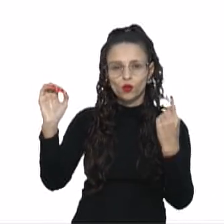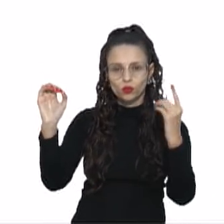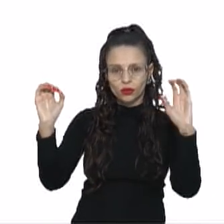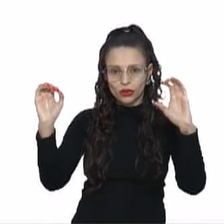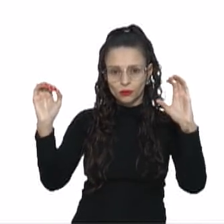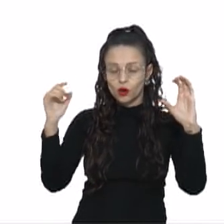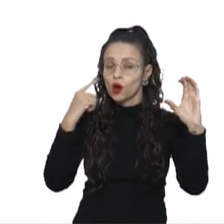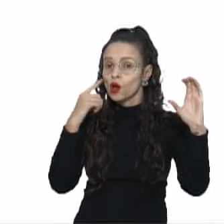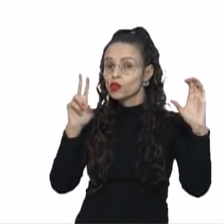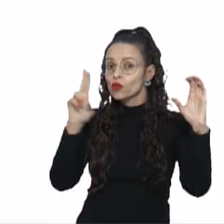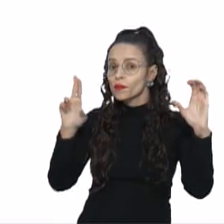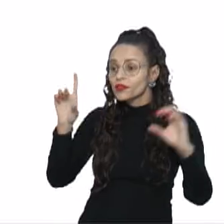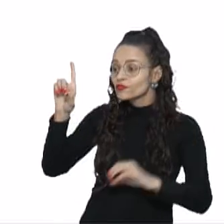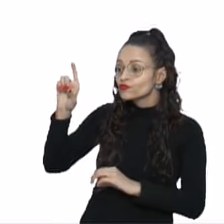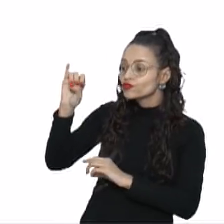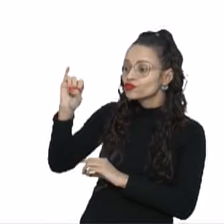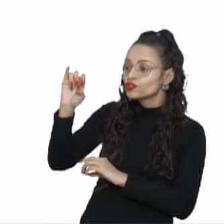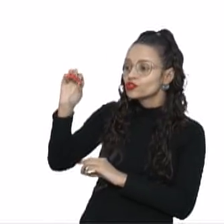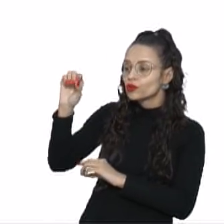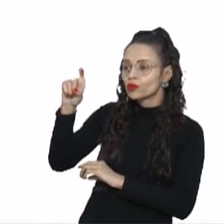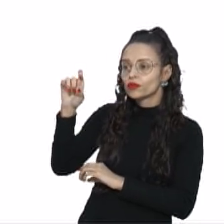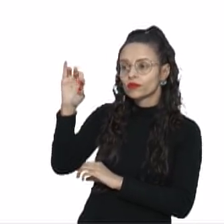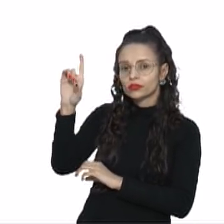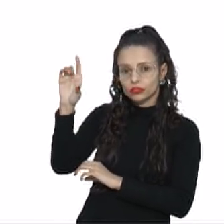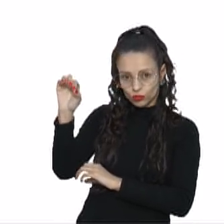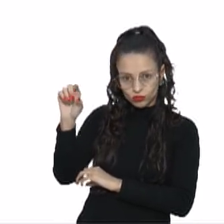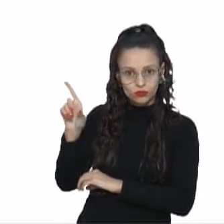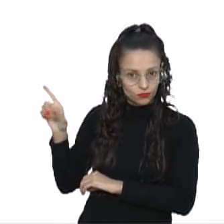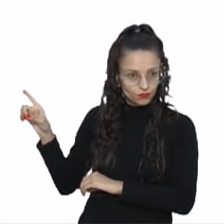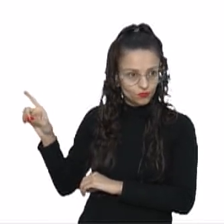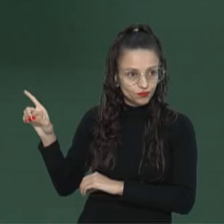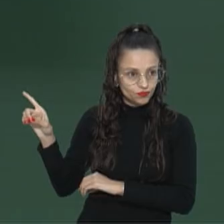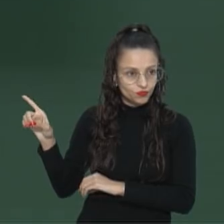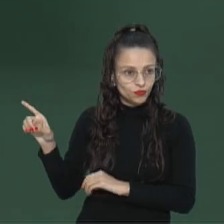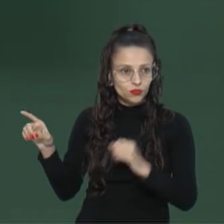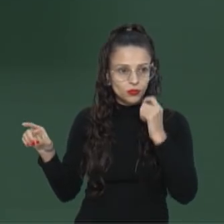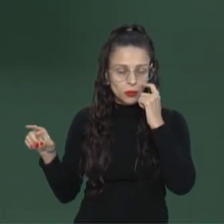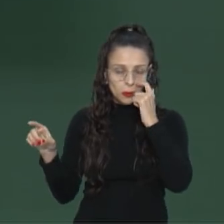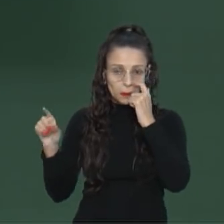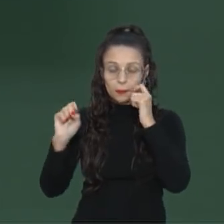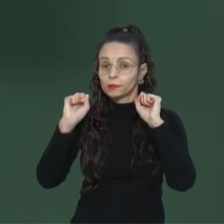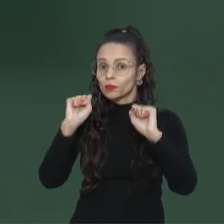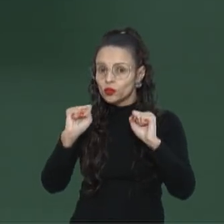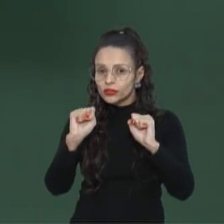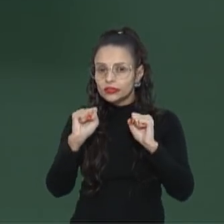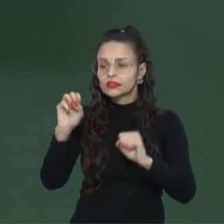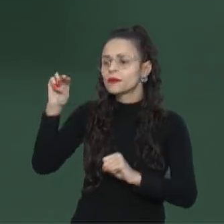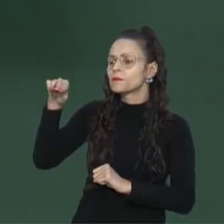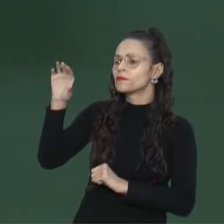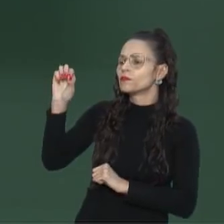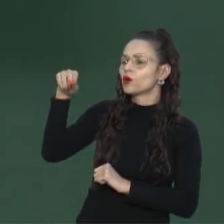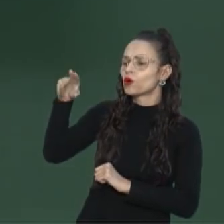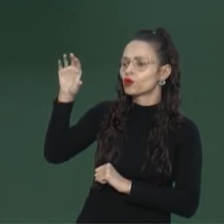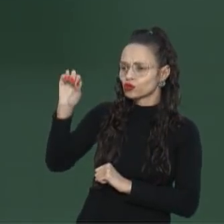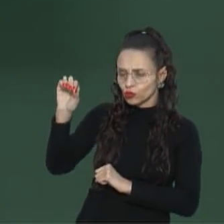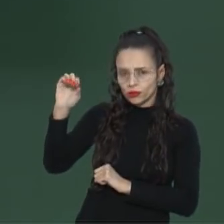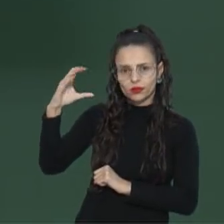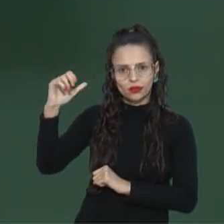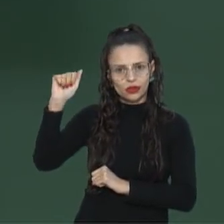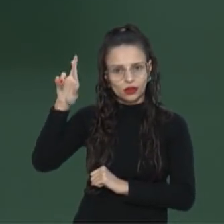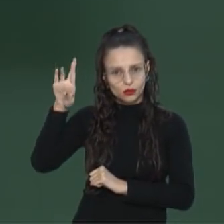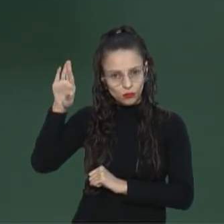carbono. Dióxido de carbono. Poderia ser dióxido de monocarbono? Também.